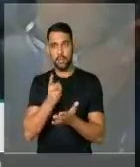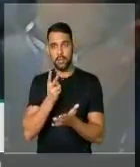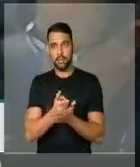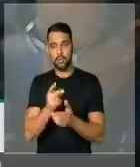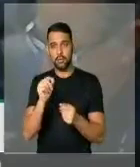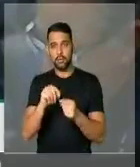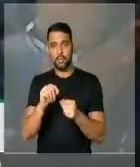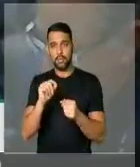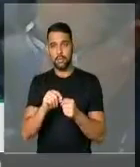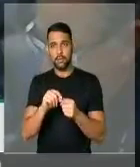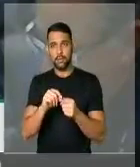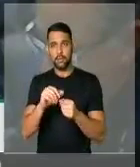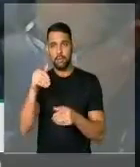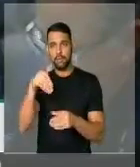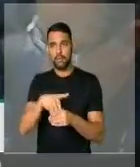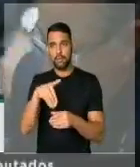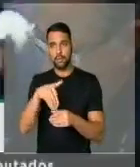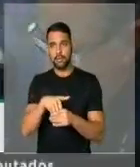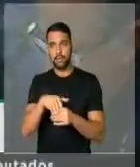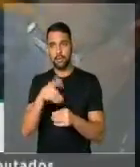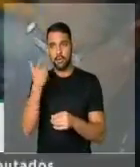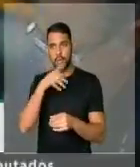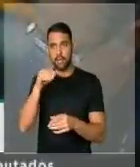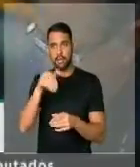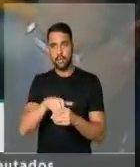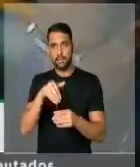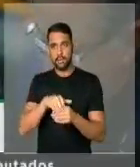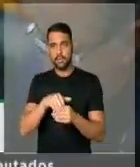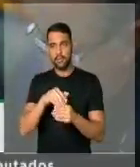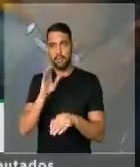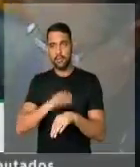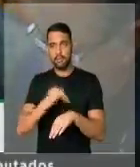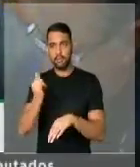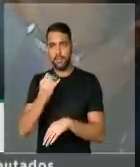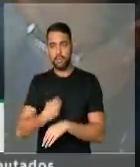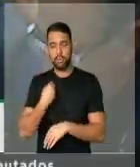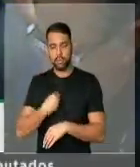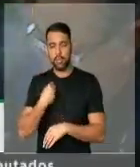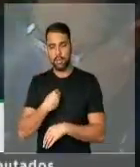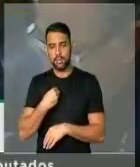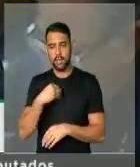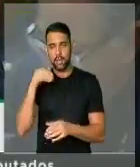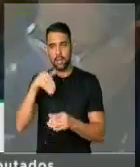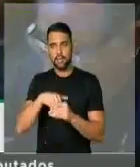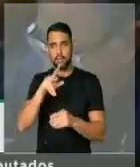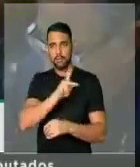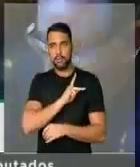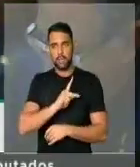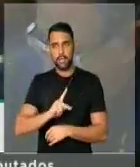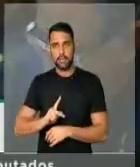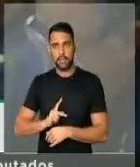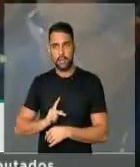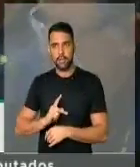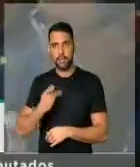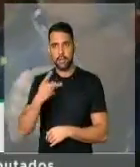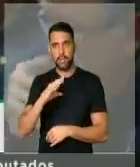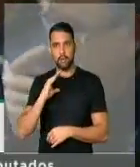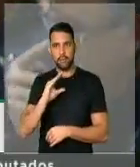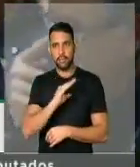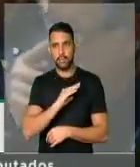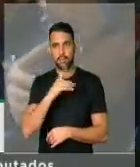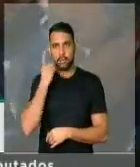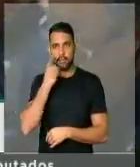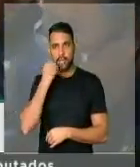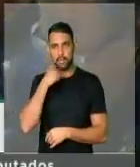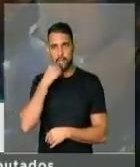insistiu em fazer uma votação, a eleição, e uma votação extremamente relevante, a eleição do presidente daquela comissão